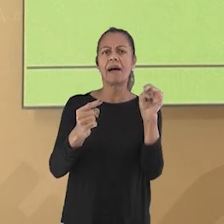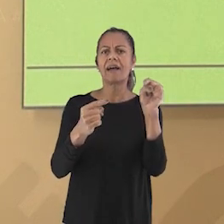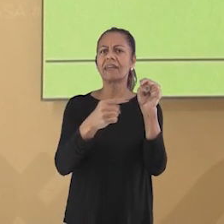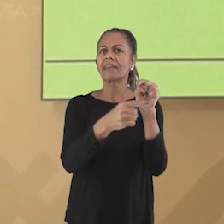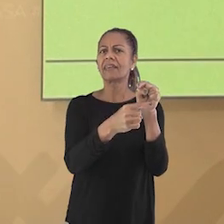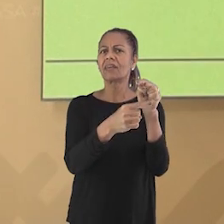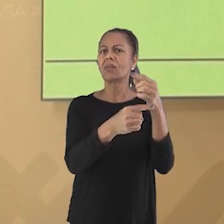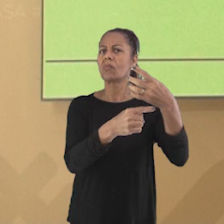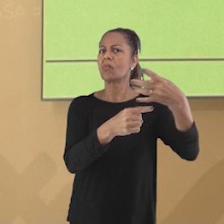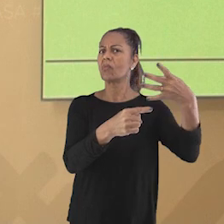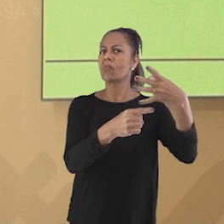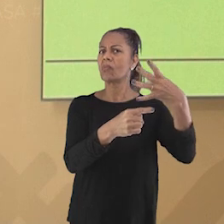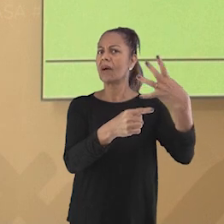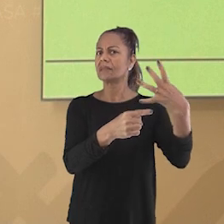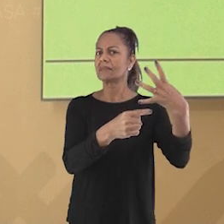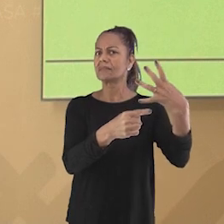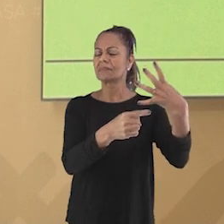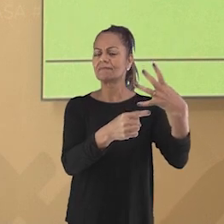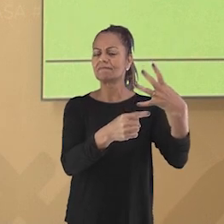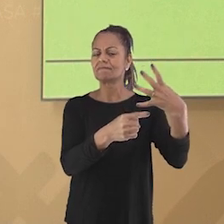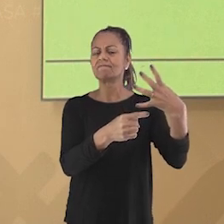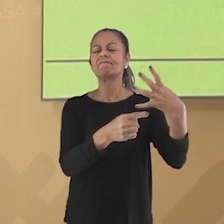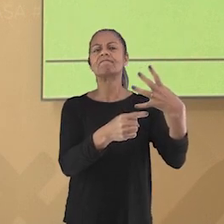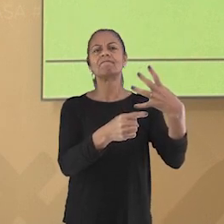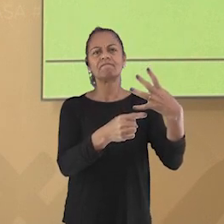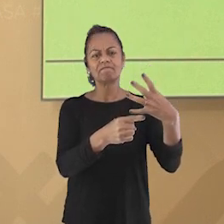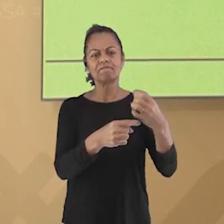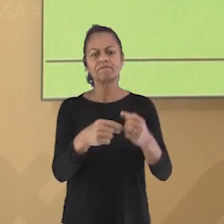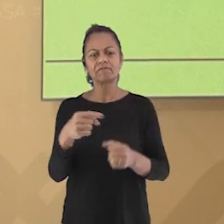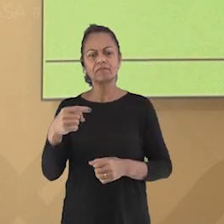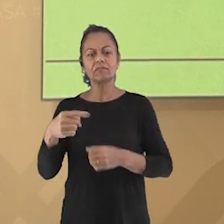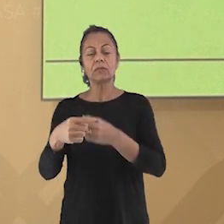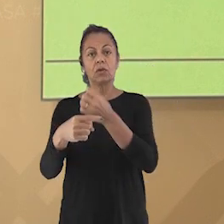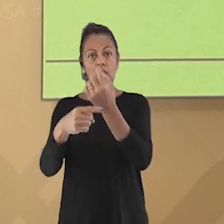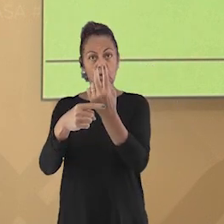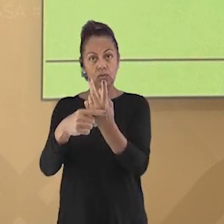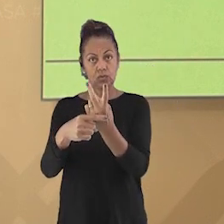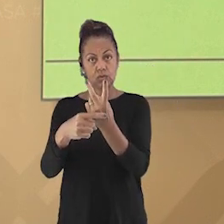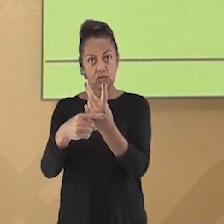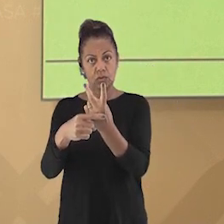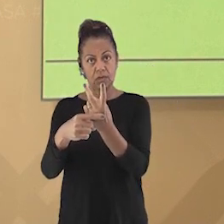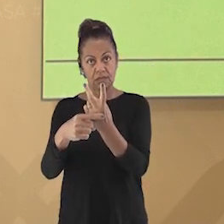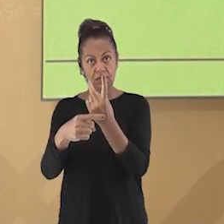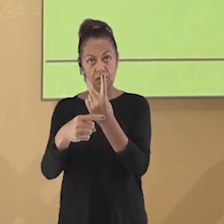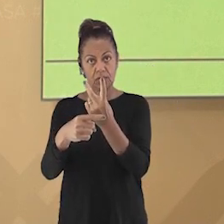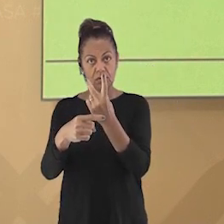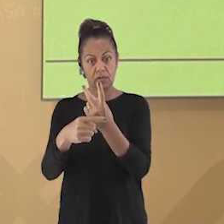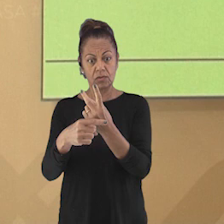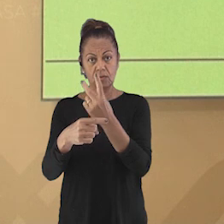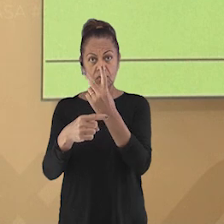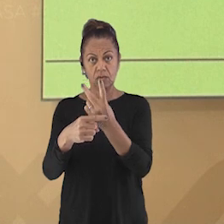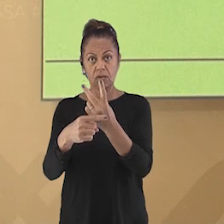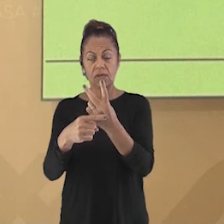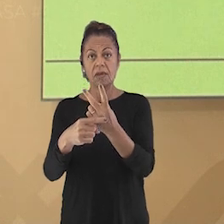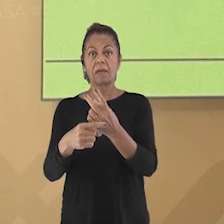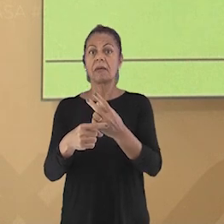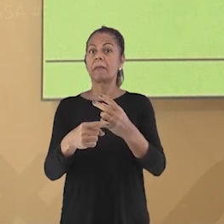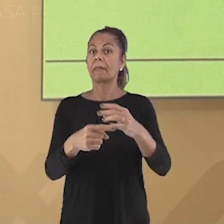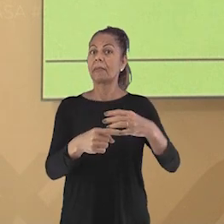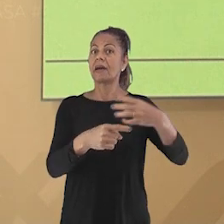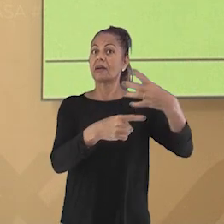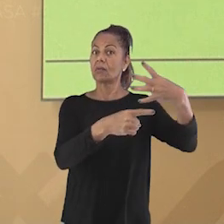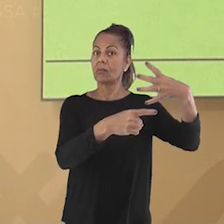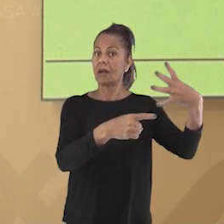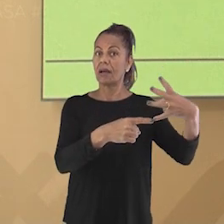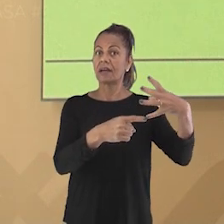aqui? Isso mesmo, do 2 para o 4 houve um aumento e nós